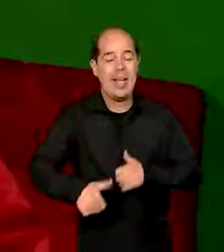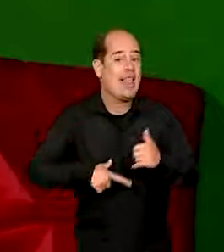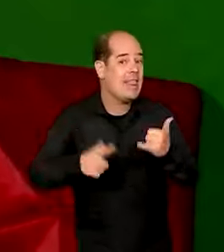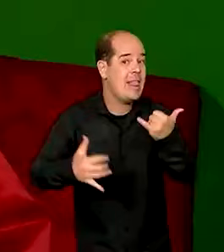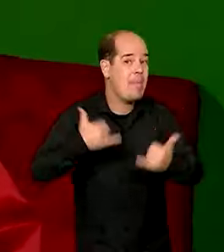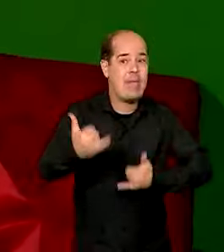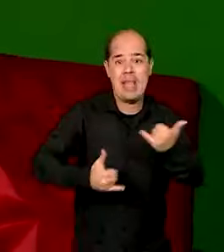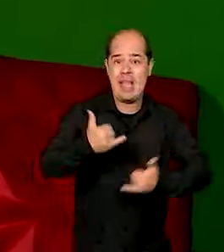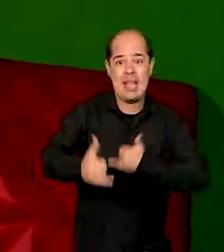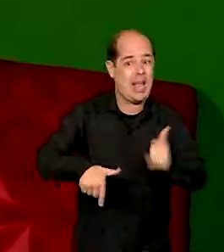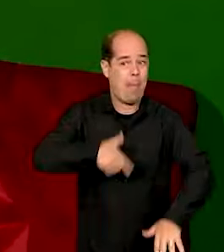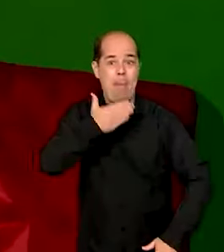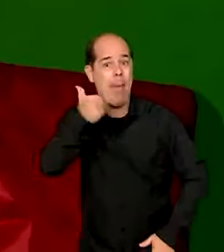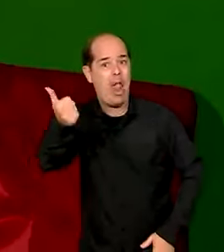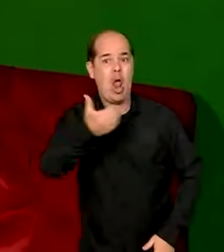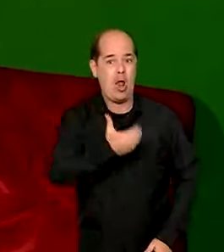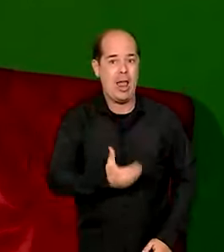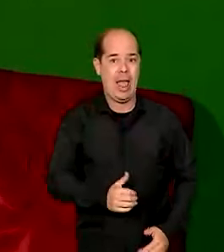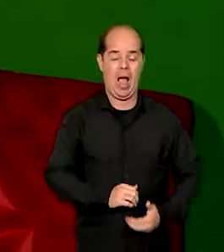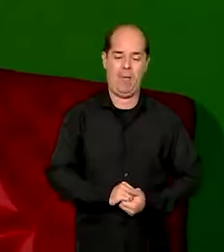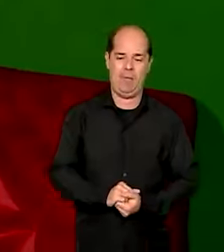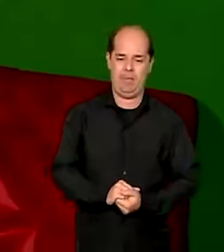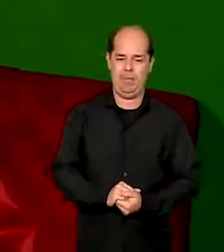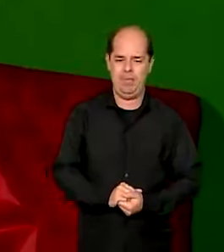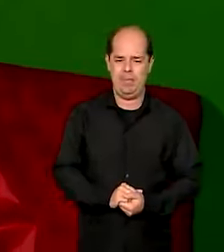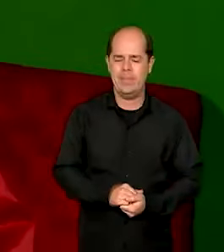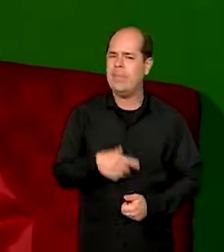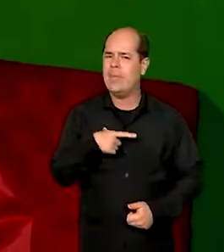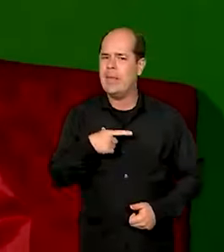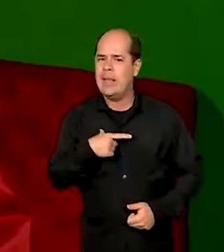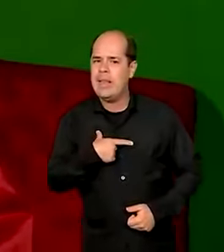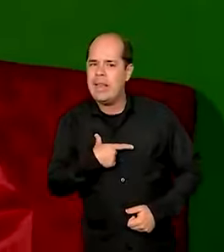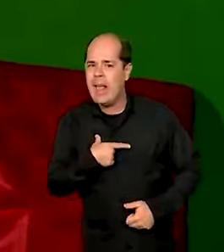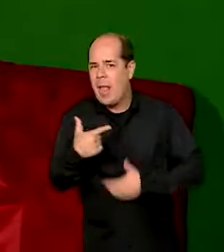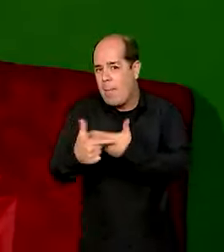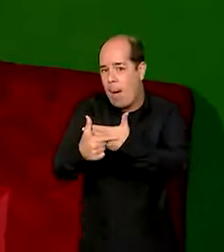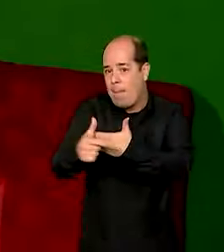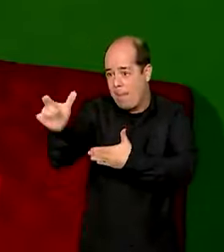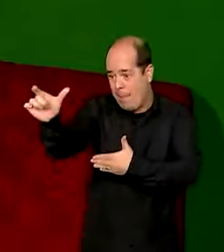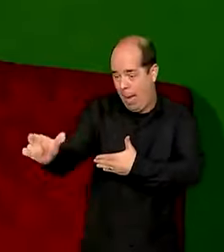daqui. Todo mundo gosta dos personagens, gosta do Papai Noel,